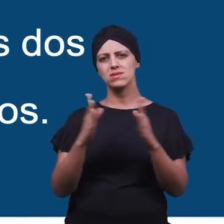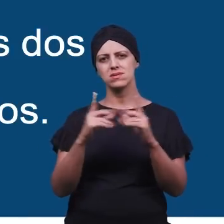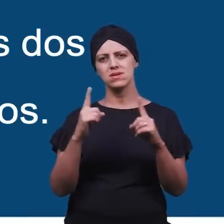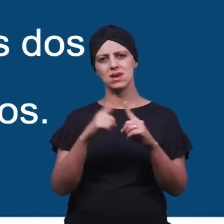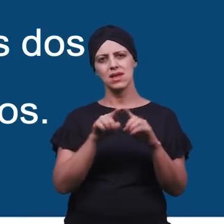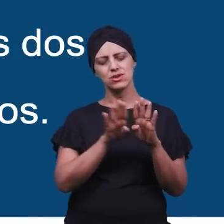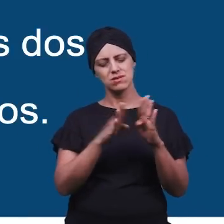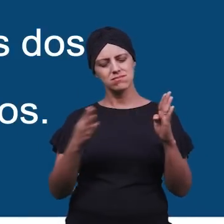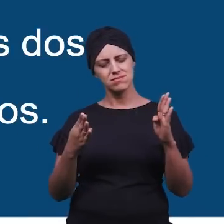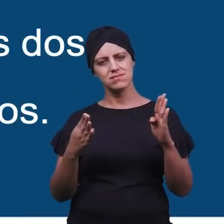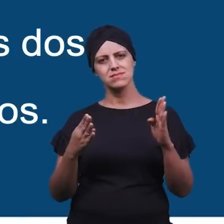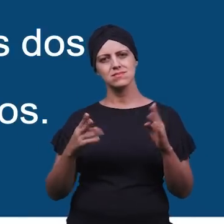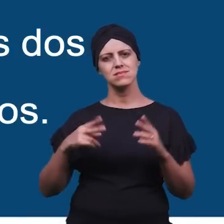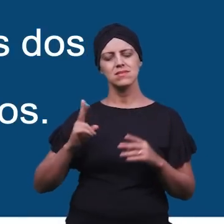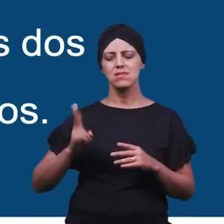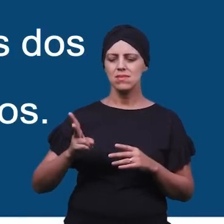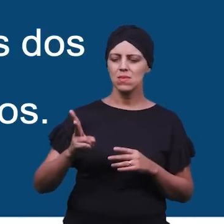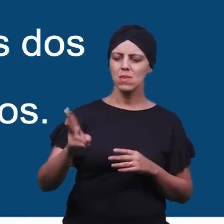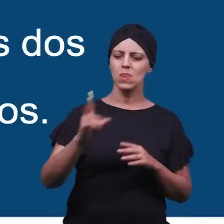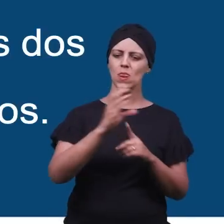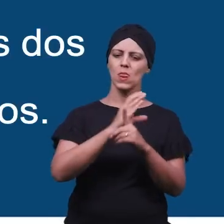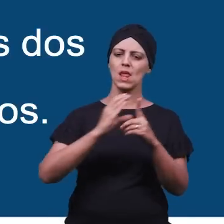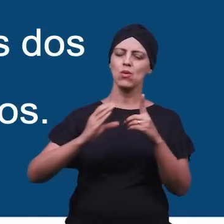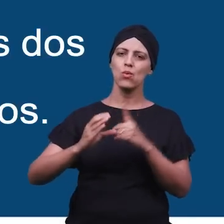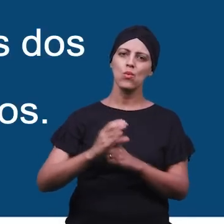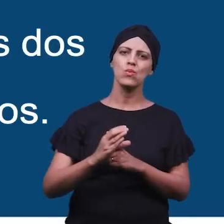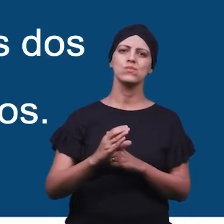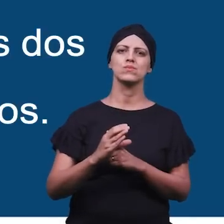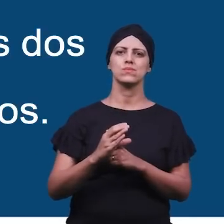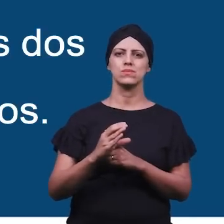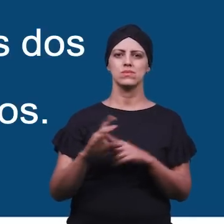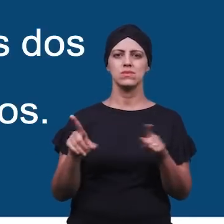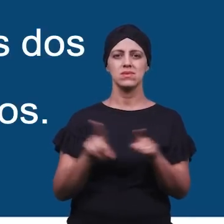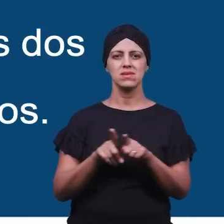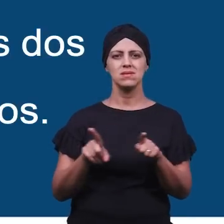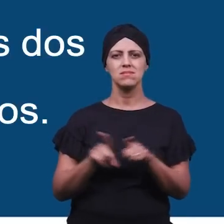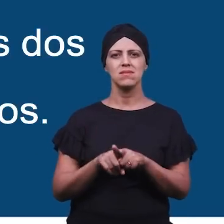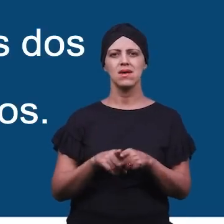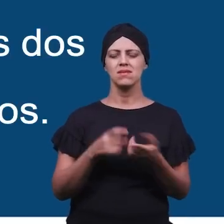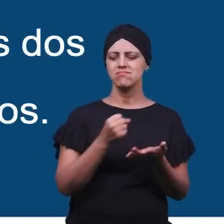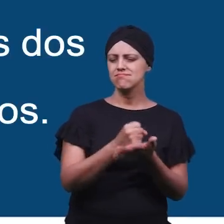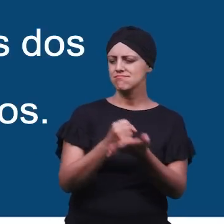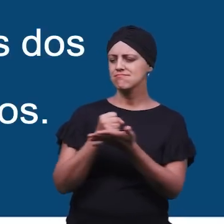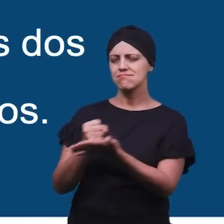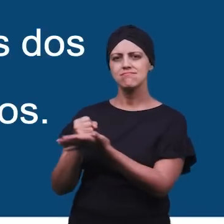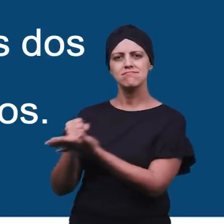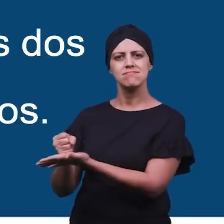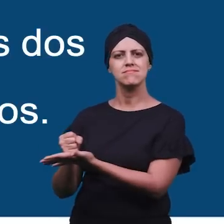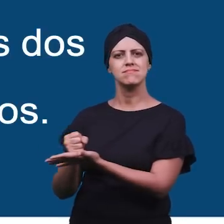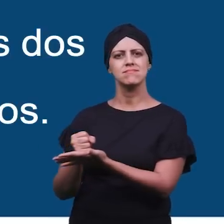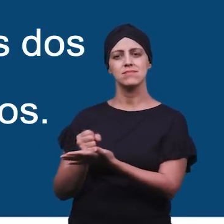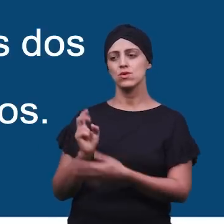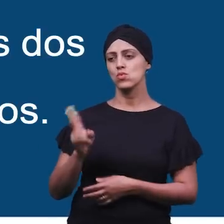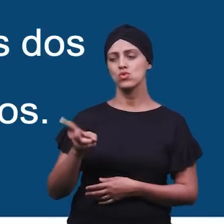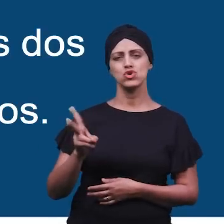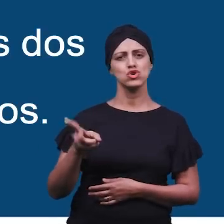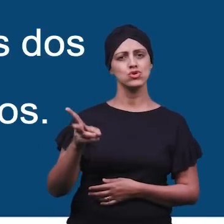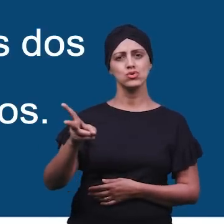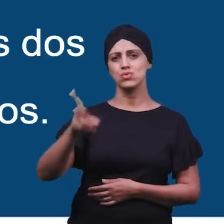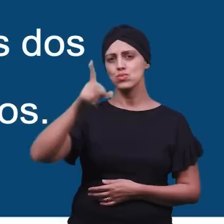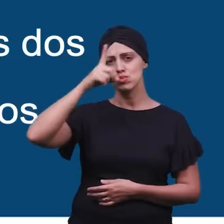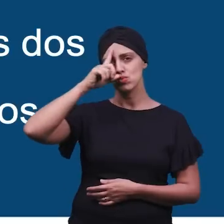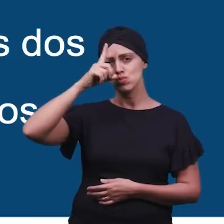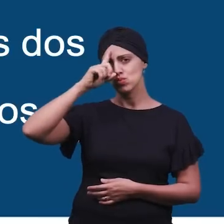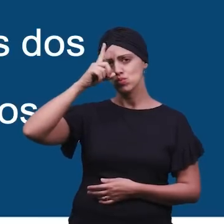ali no portão da igreja, durante o culto, período de assistência propriamente dito, e continua